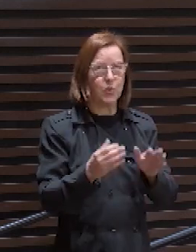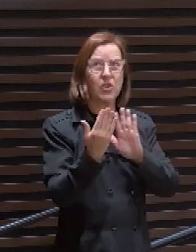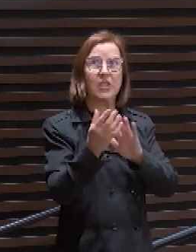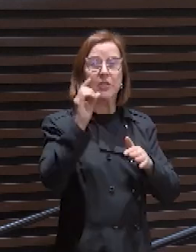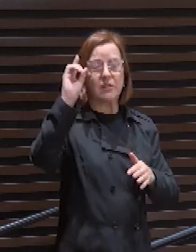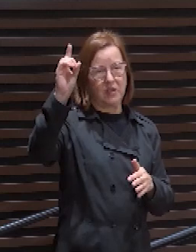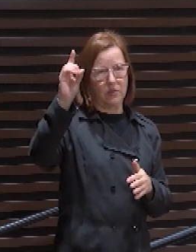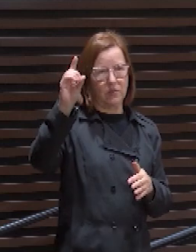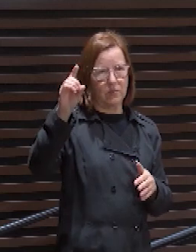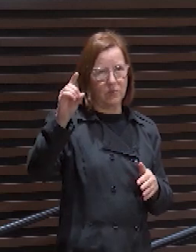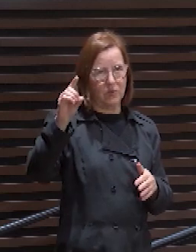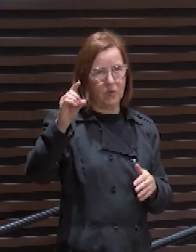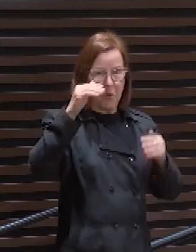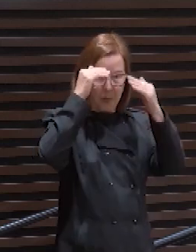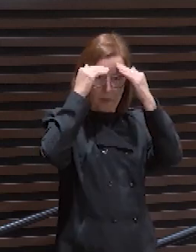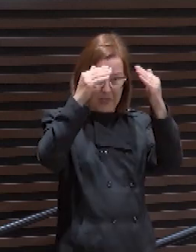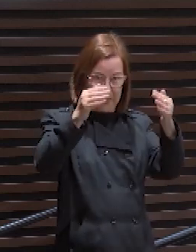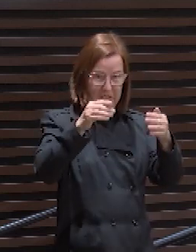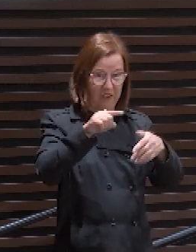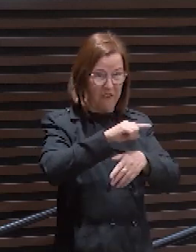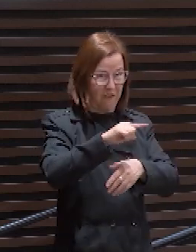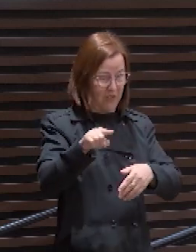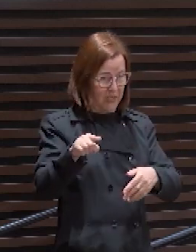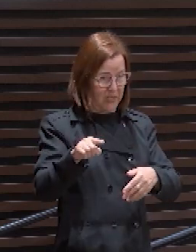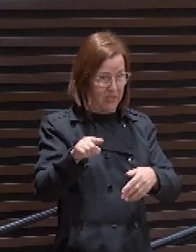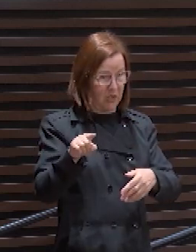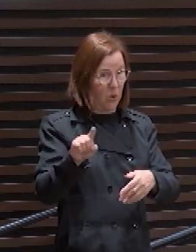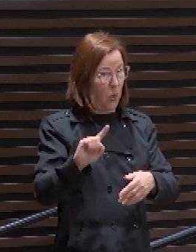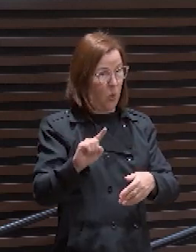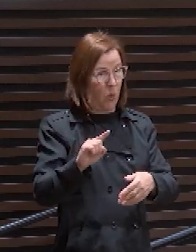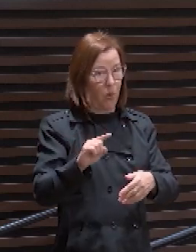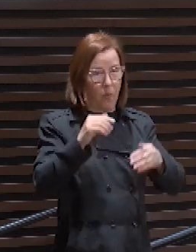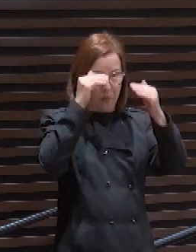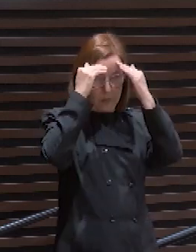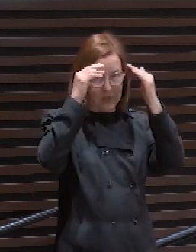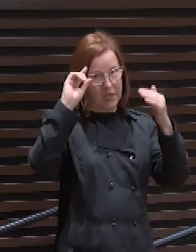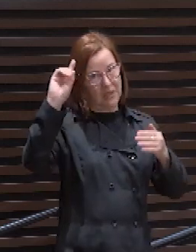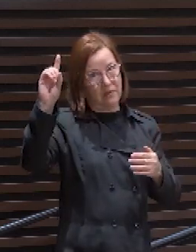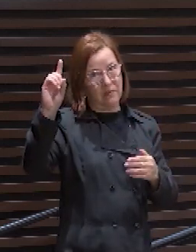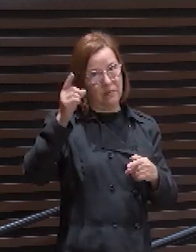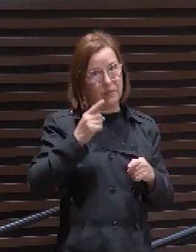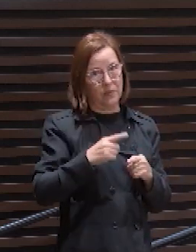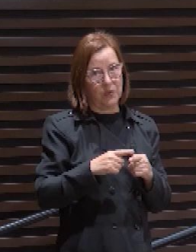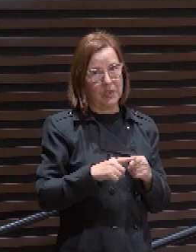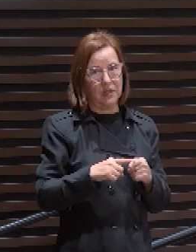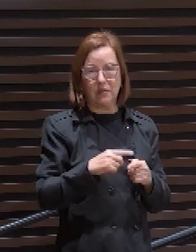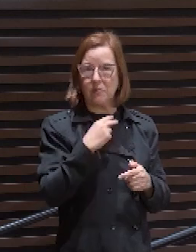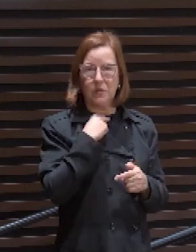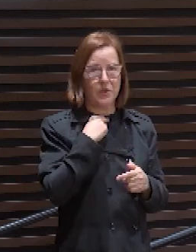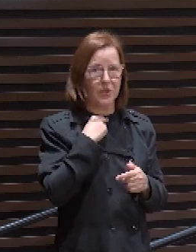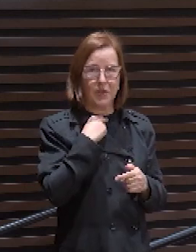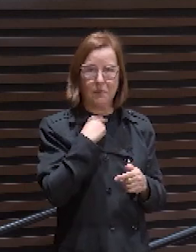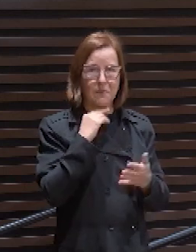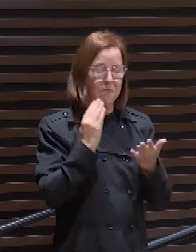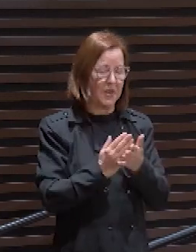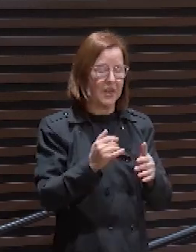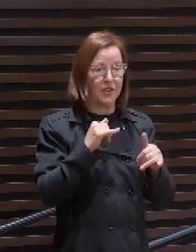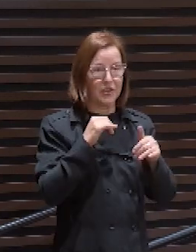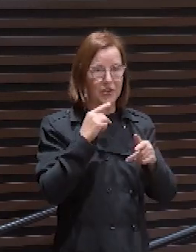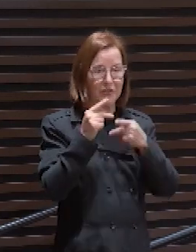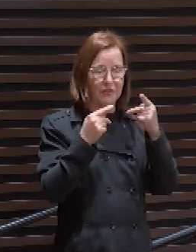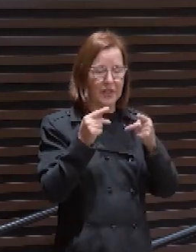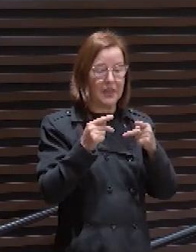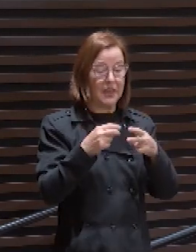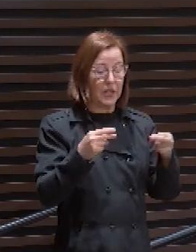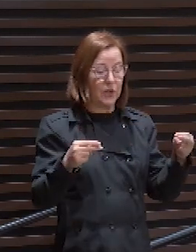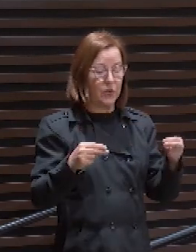Deus ouvir-vos antes a vós outros do que a Deus. Pois nós não podemos deixar de falar das coisas que